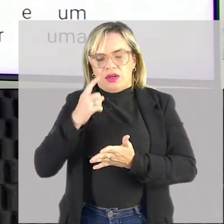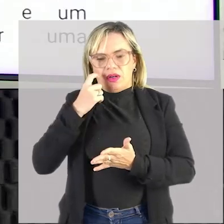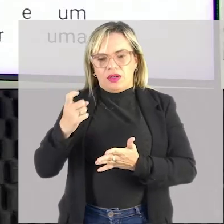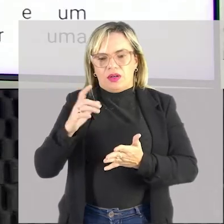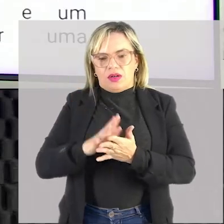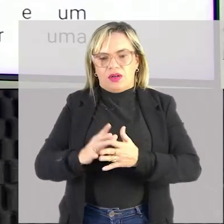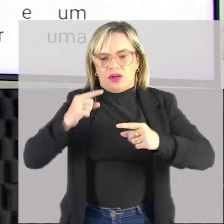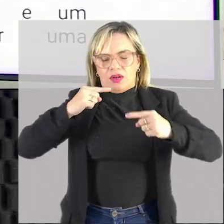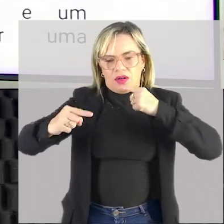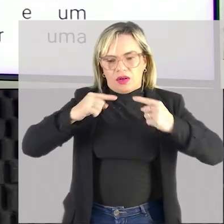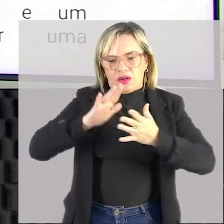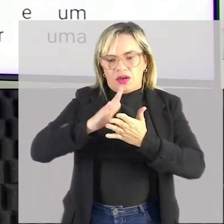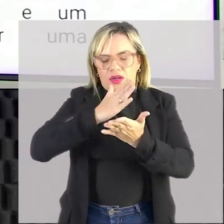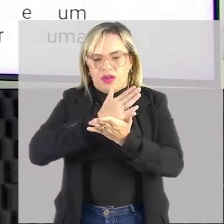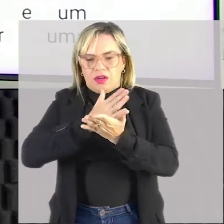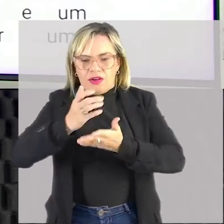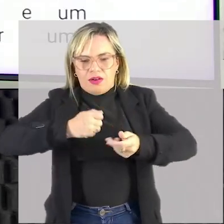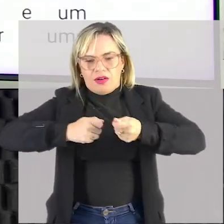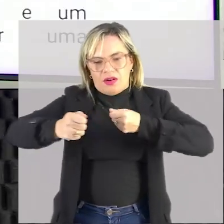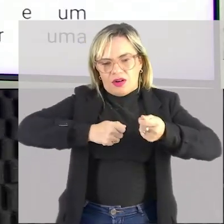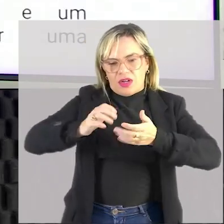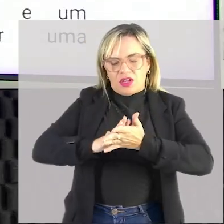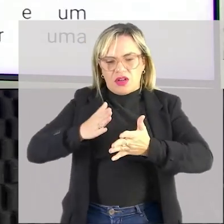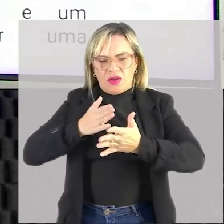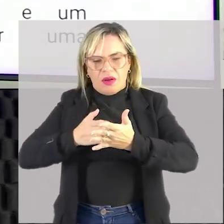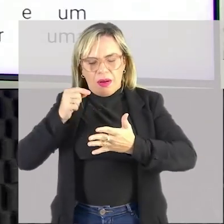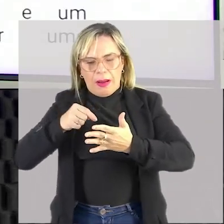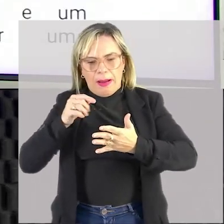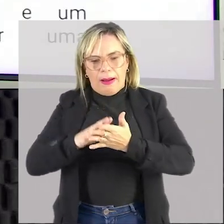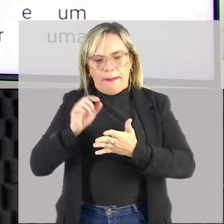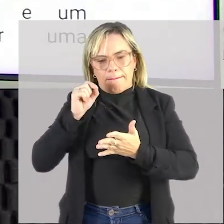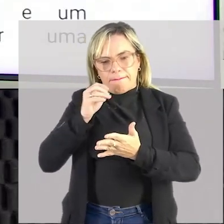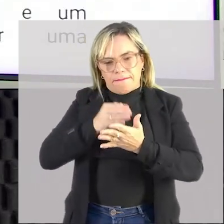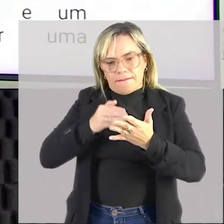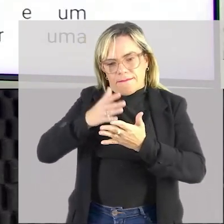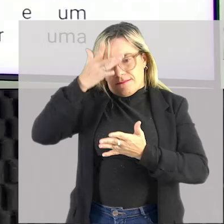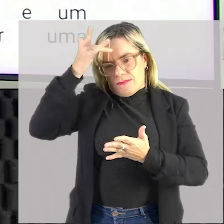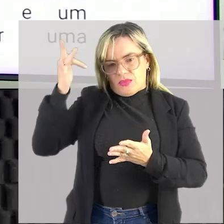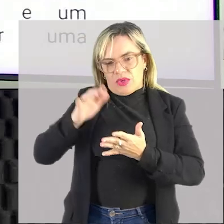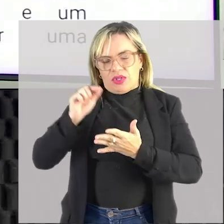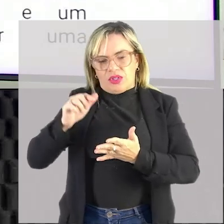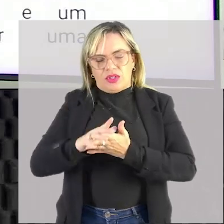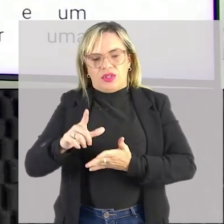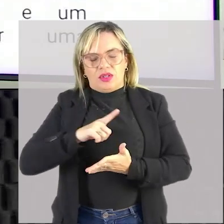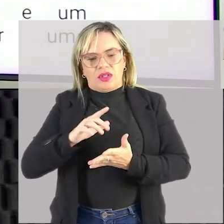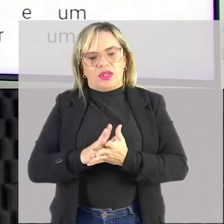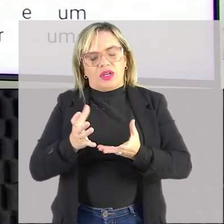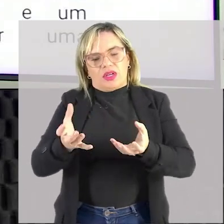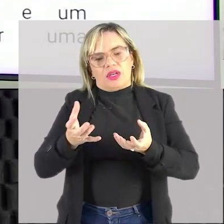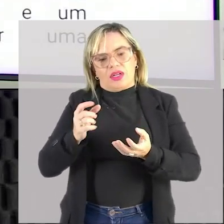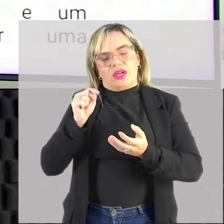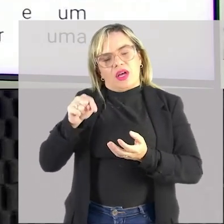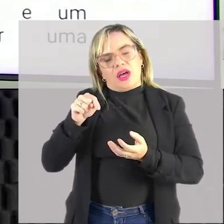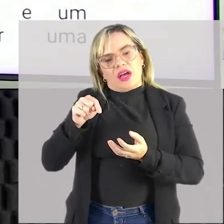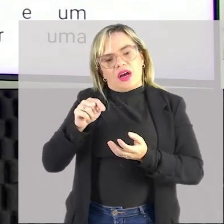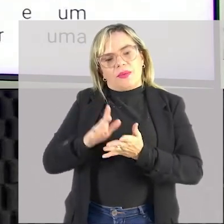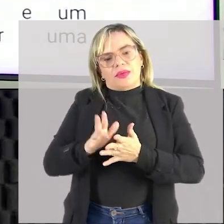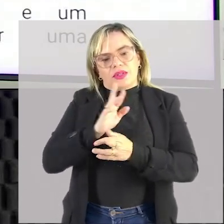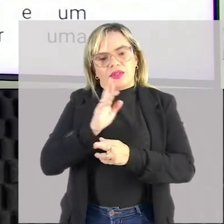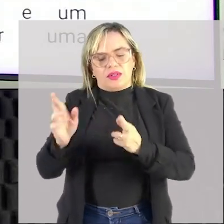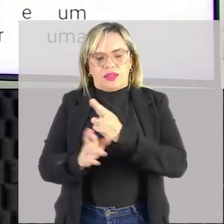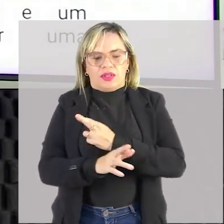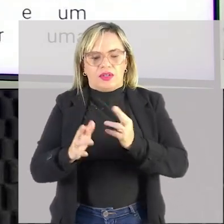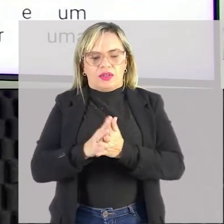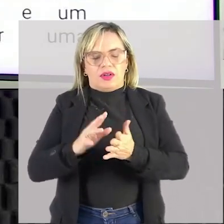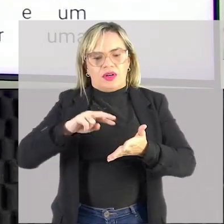olha, a política inicialmente acha de impedir as pessoas de se ocuparem do que lhe diz respeito. Ou seja, se você